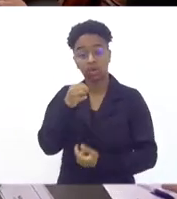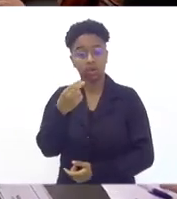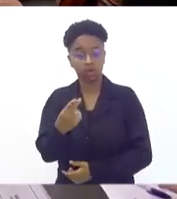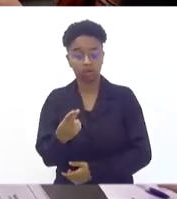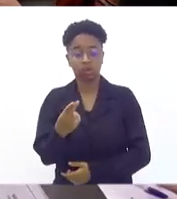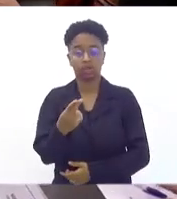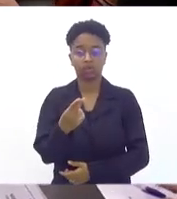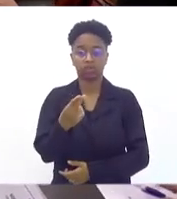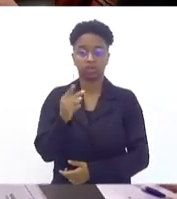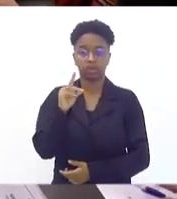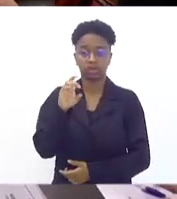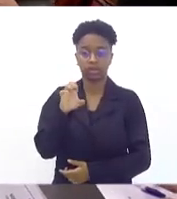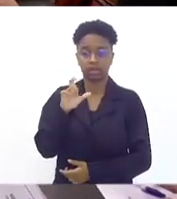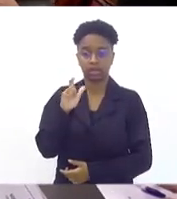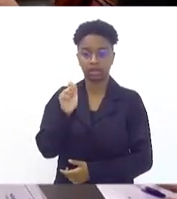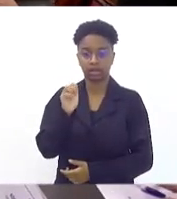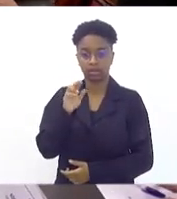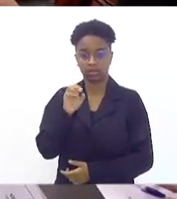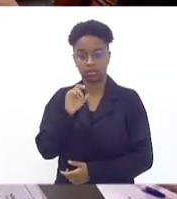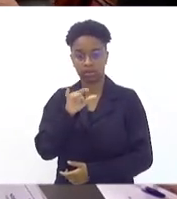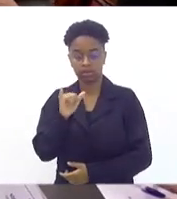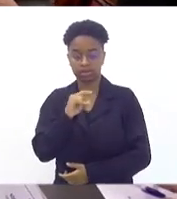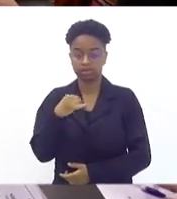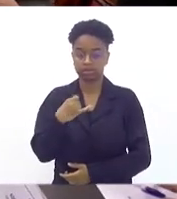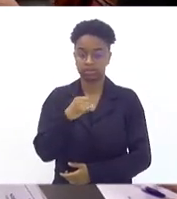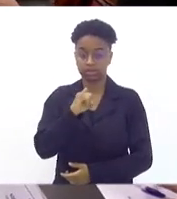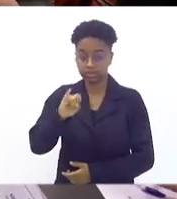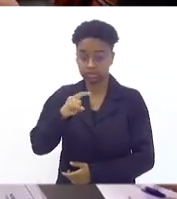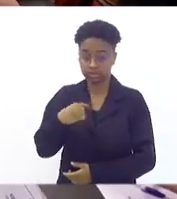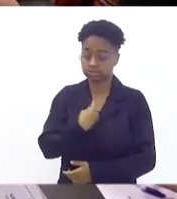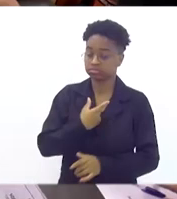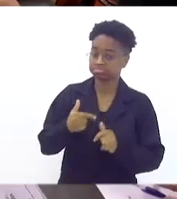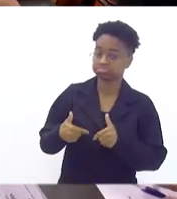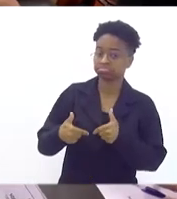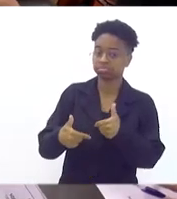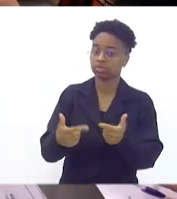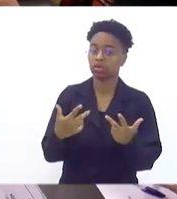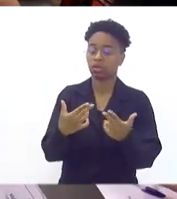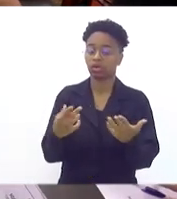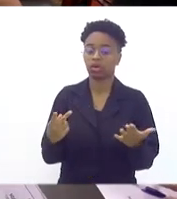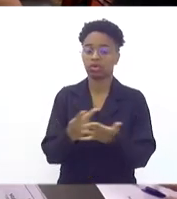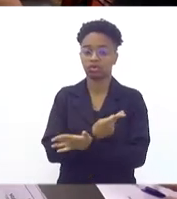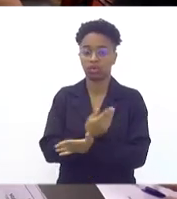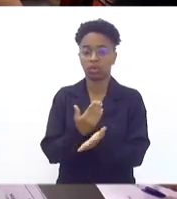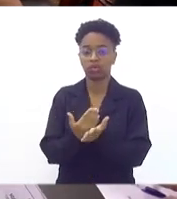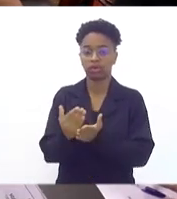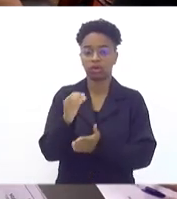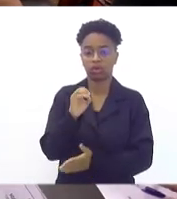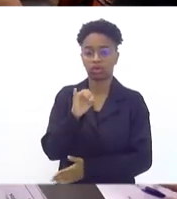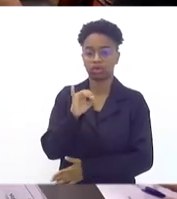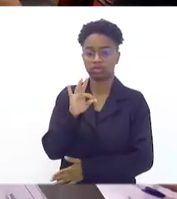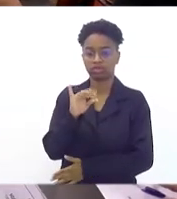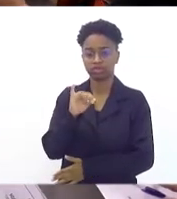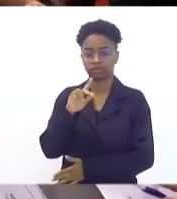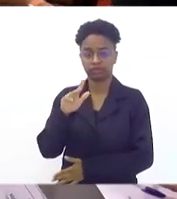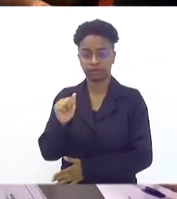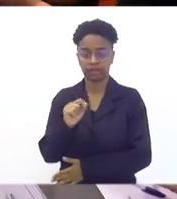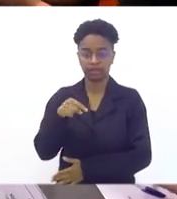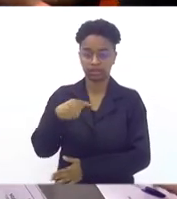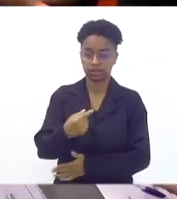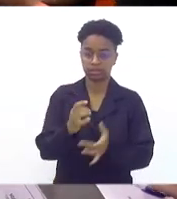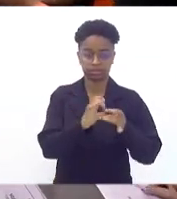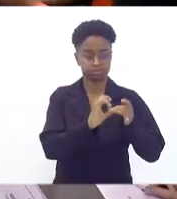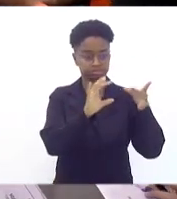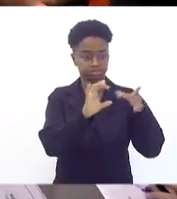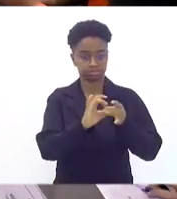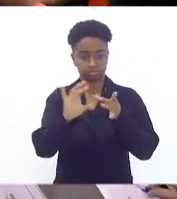Deputado olha se a gente atua como tem feito iniciando pelas oitivas e depois na sequência abrindo a palavra